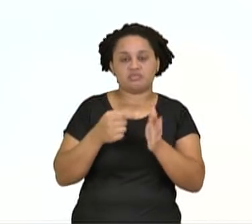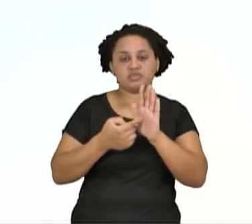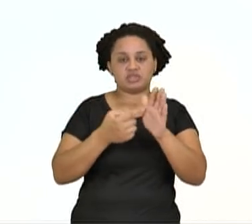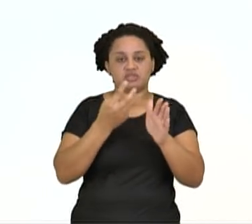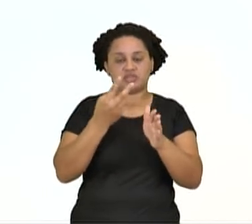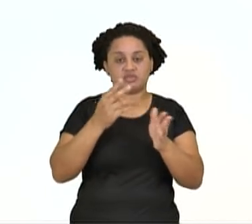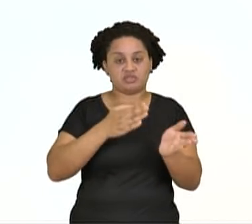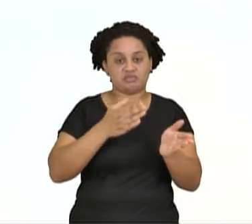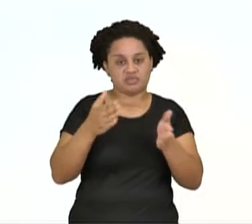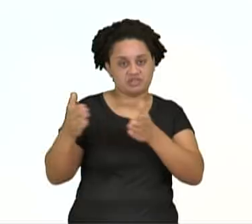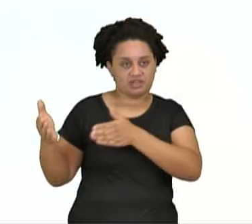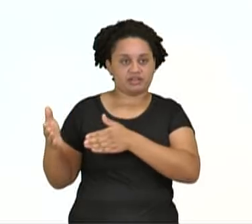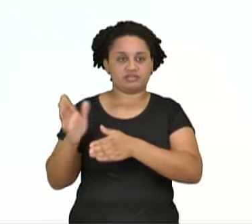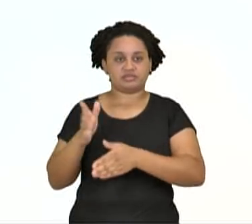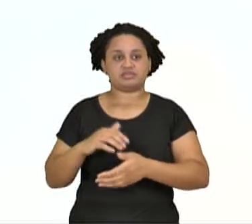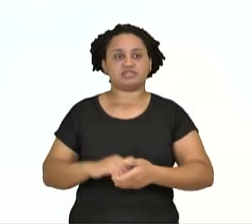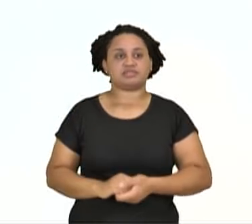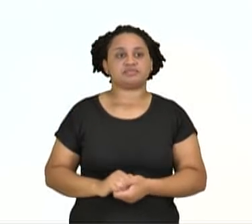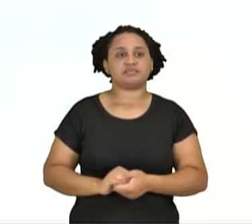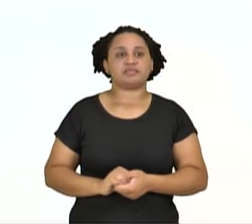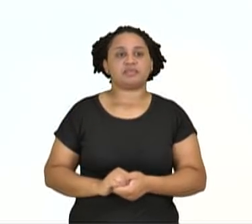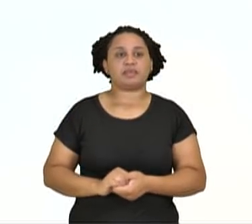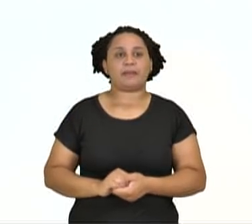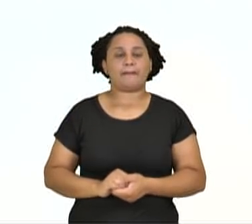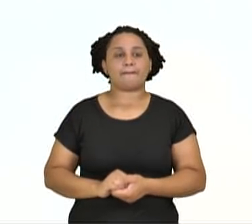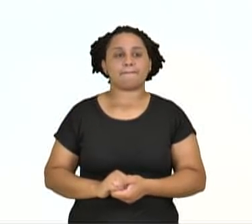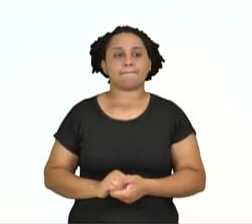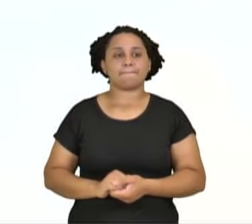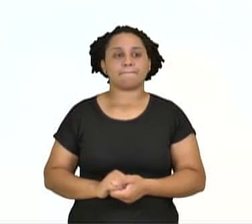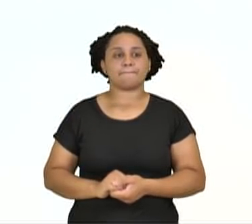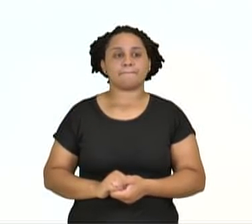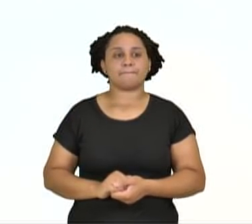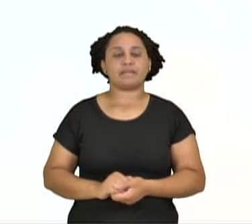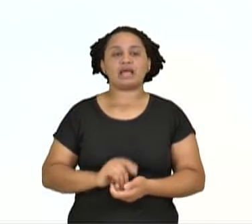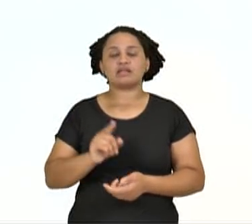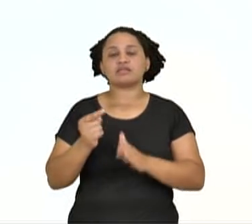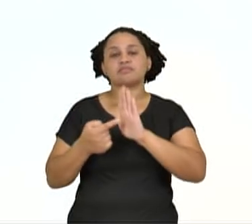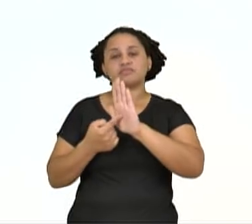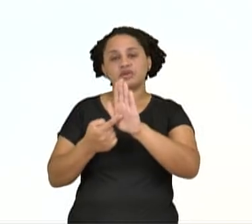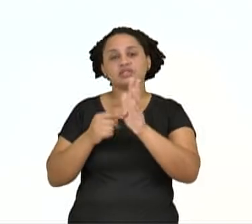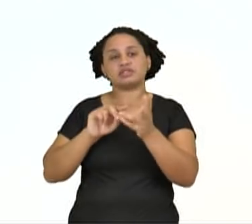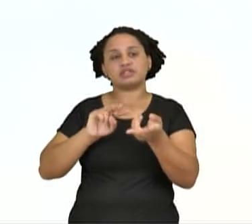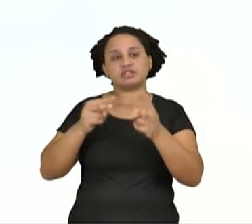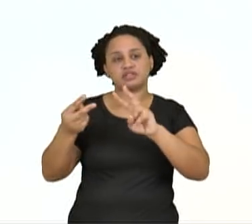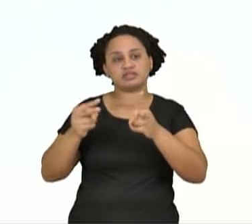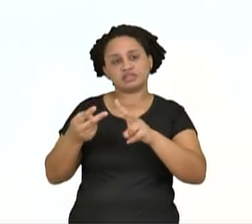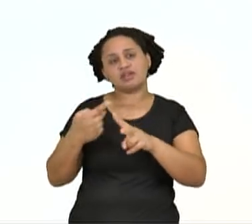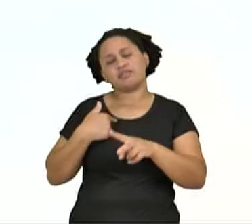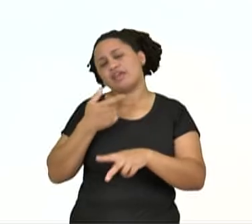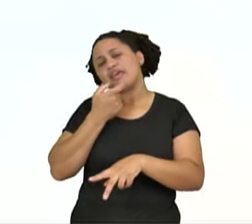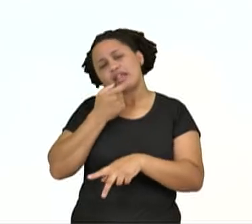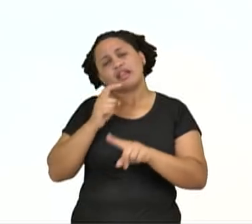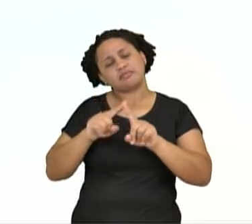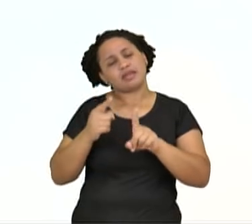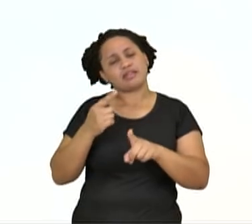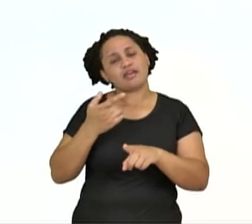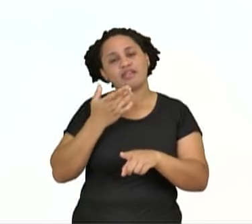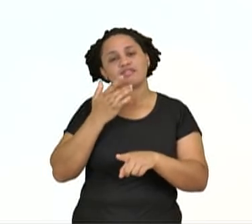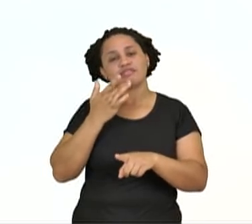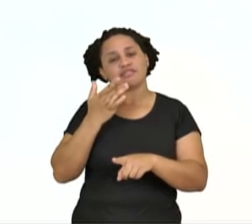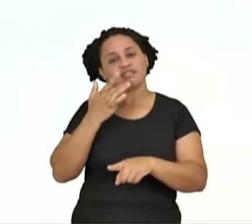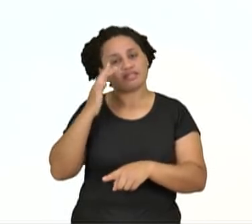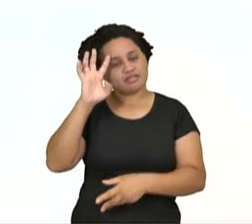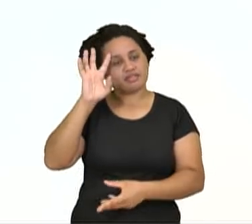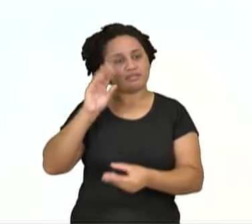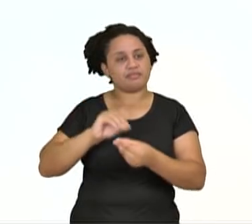já, que é né, a segunda etapa da tradução. Apesar de estar em inglês, você vai entender o que está acontecendo. Olha só, gente.